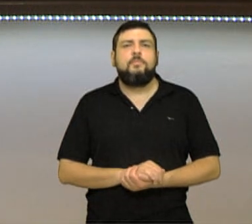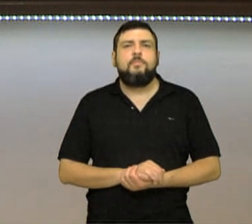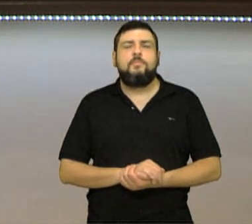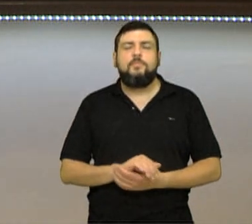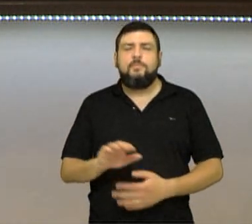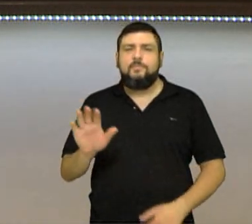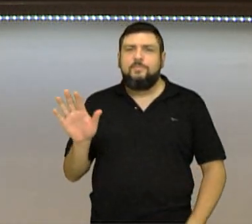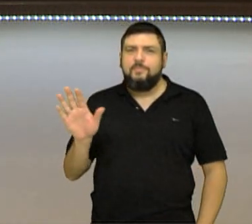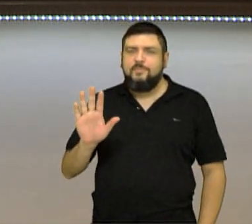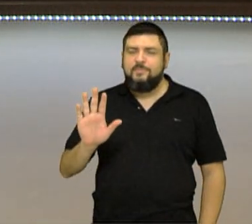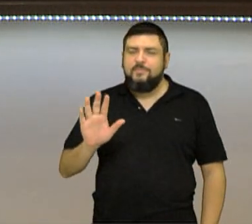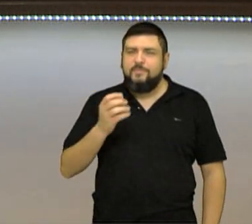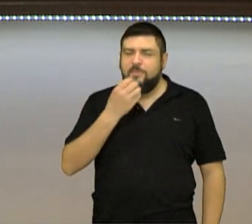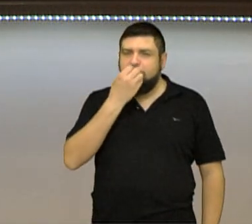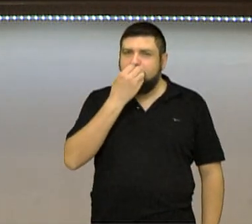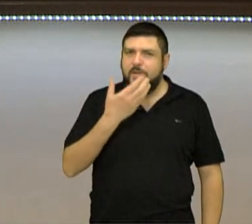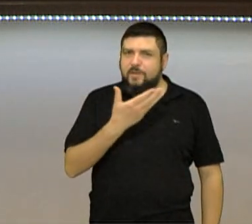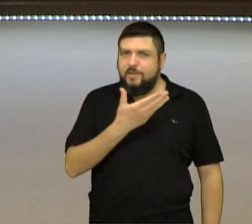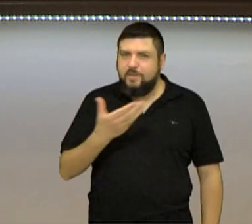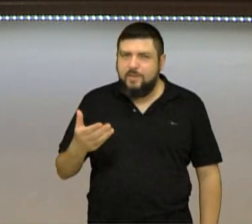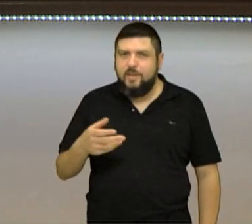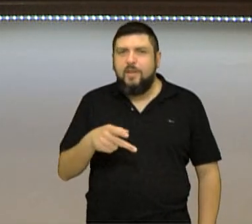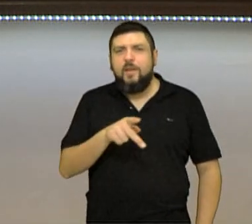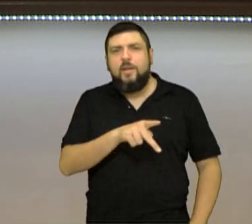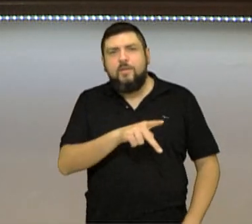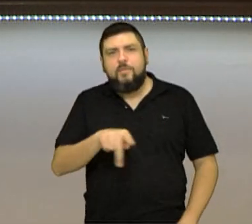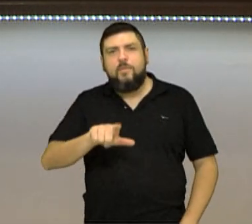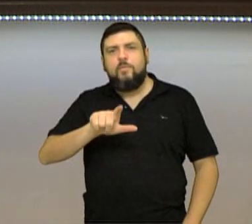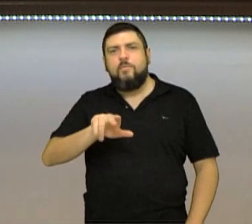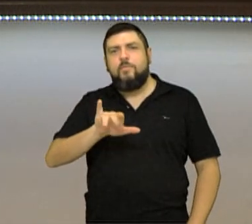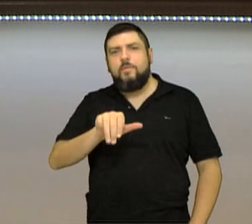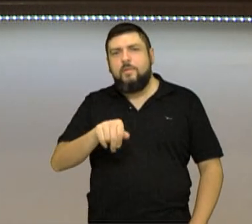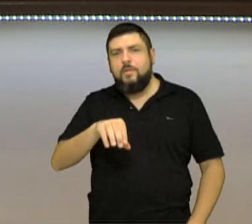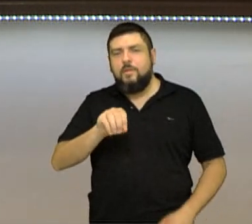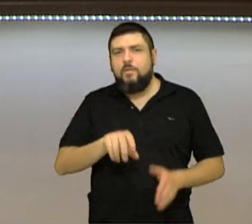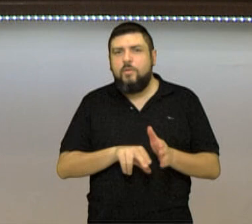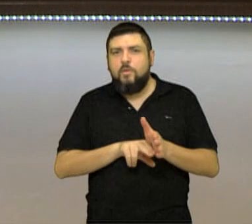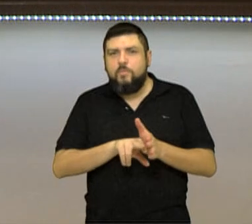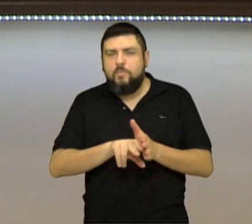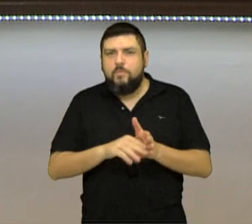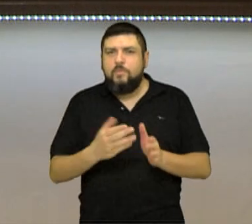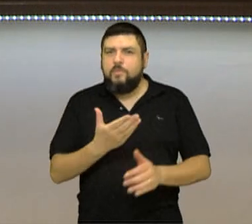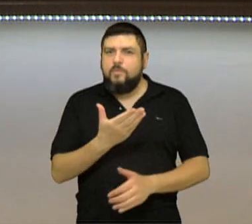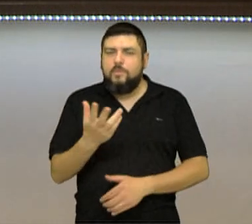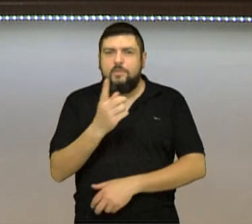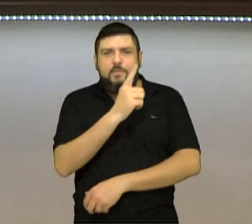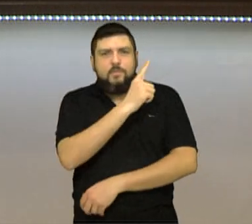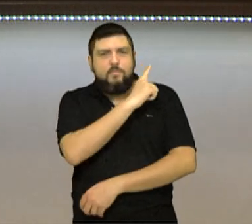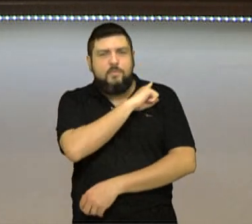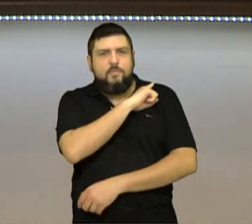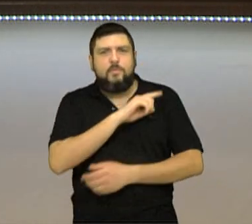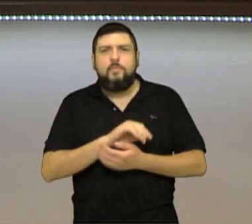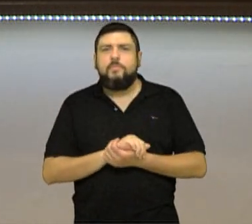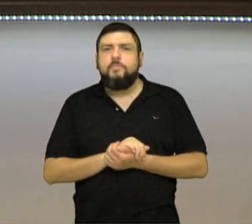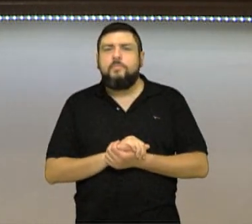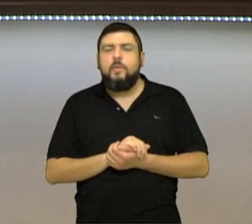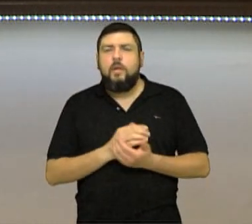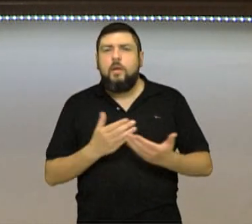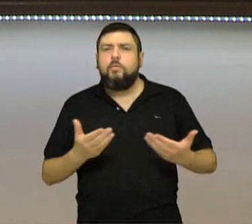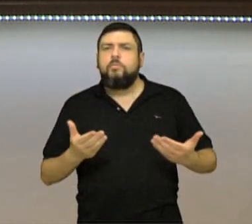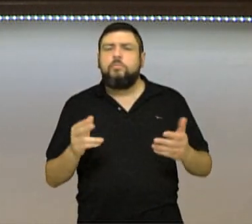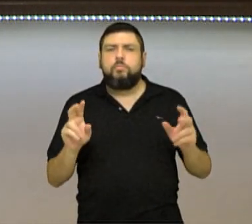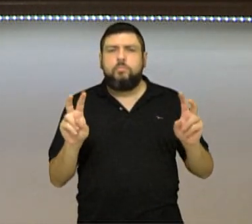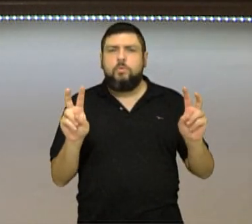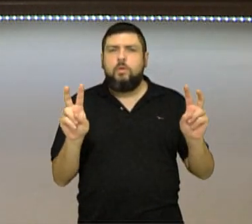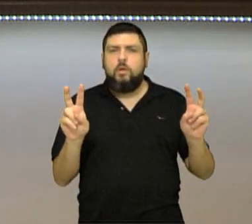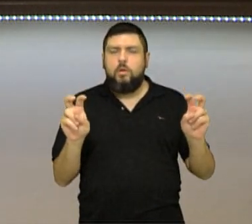Fala galera, tudo beleza? Professor Luciano Biologia mais uma vez com vocês, primeira série, trazendo um assunto que chama, né, fazendo